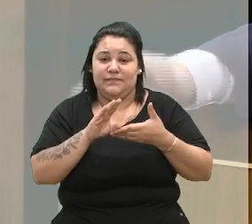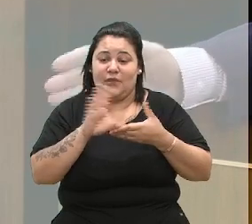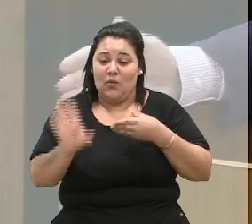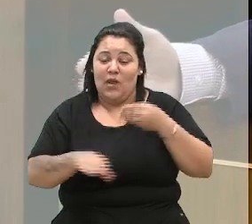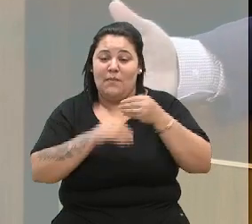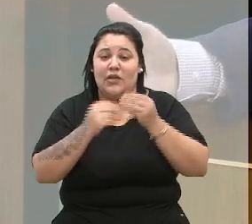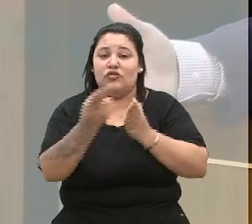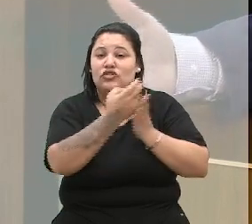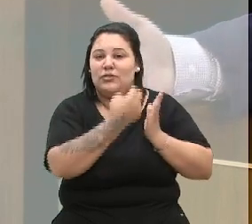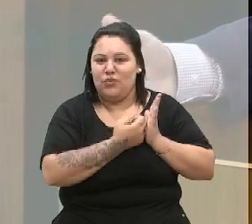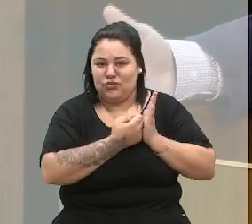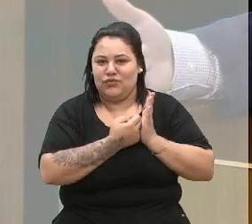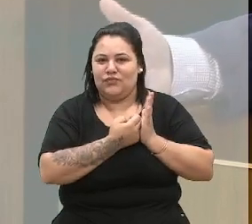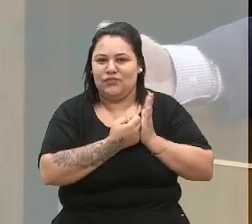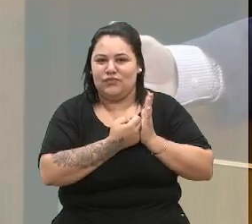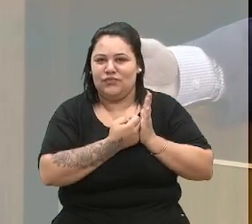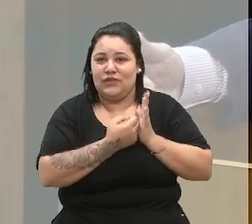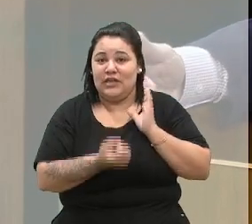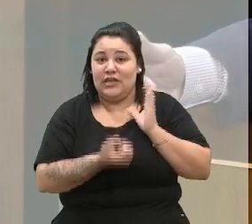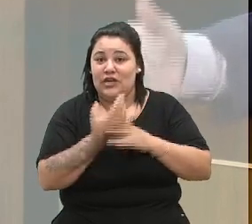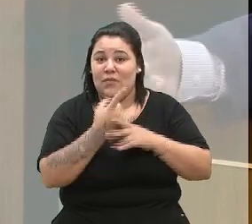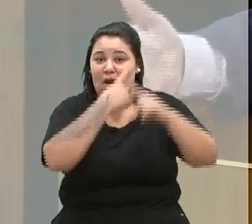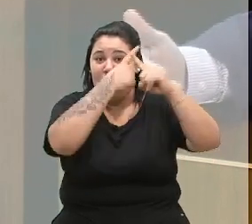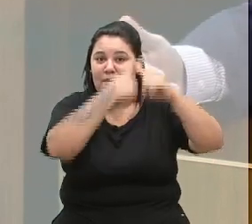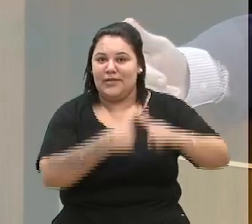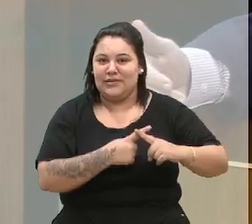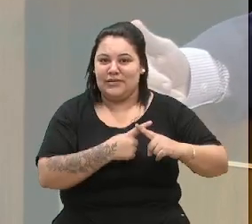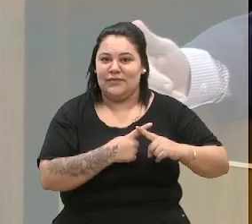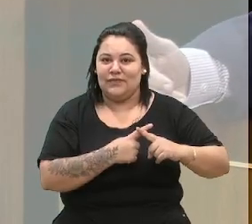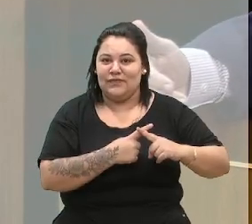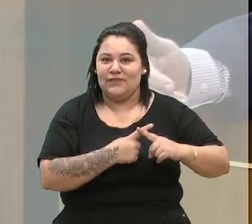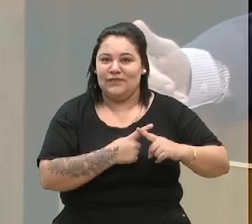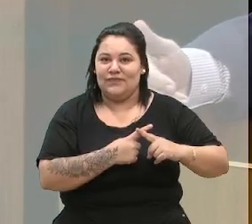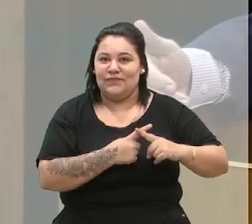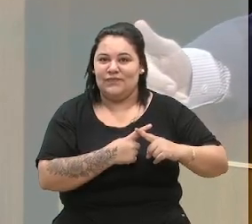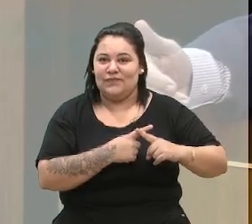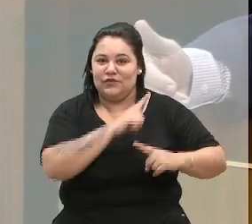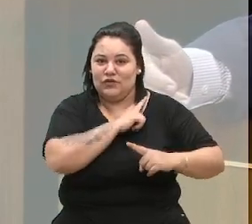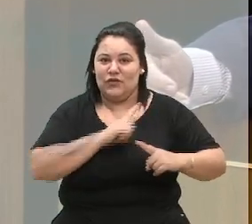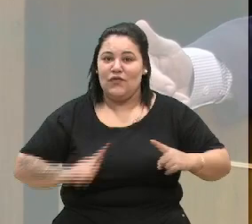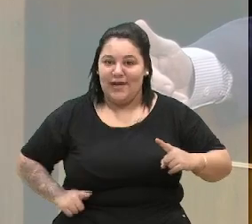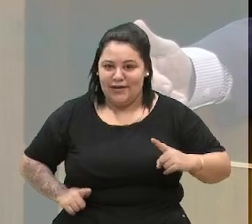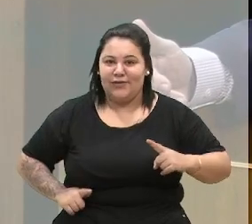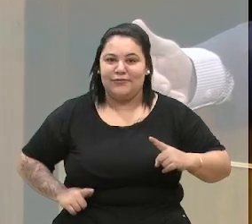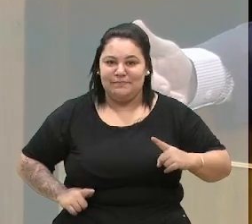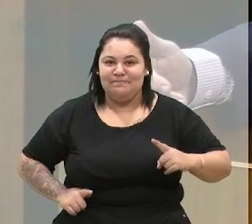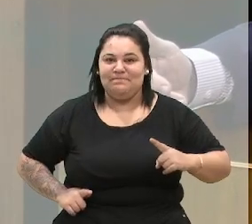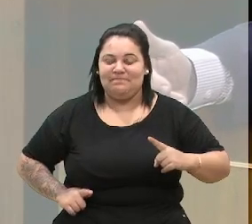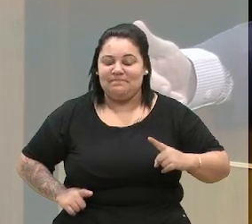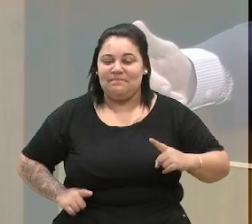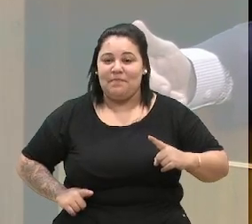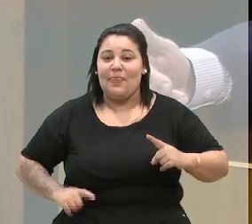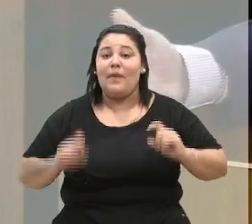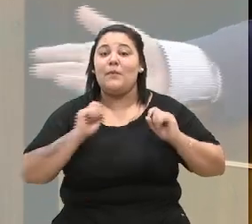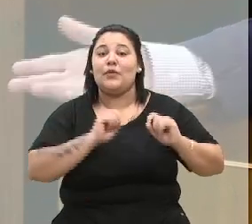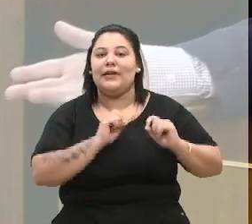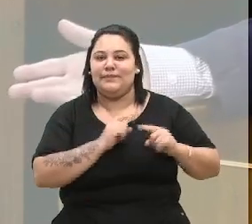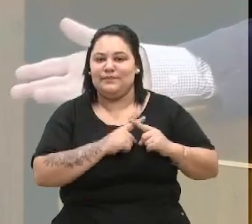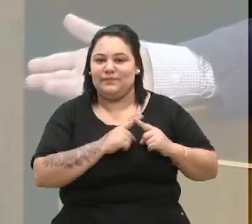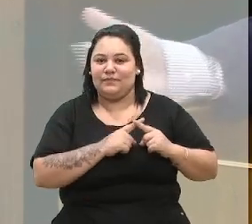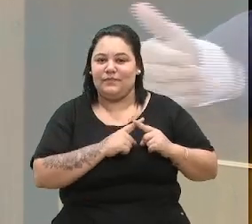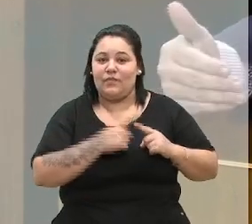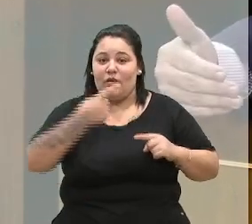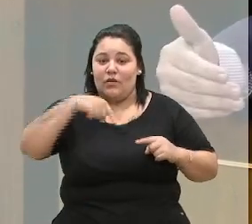E isso criou uma competição interna selvagem dos governadores, vereadora Gladys, para que a